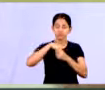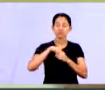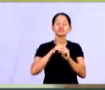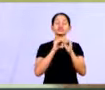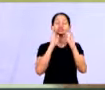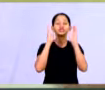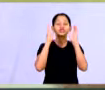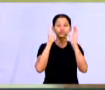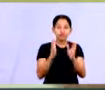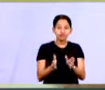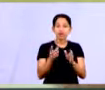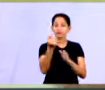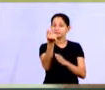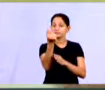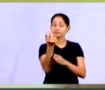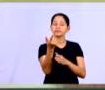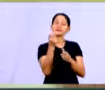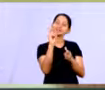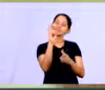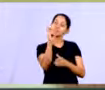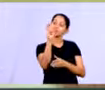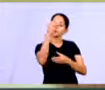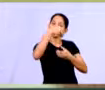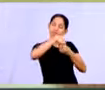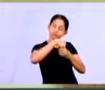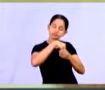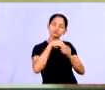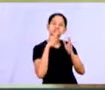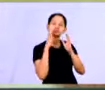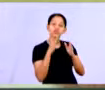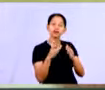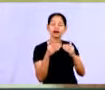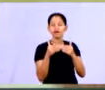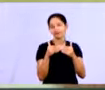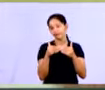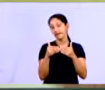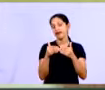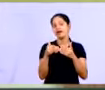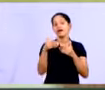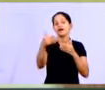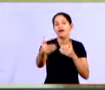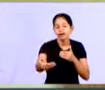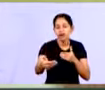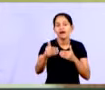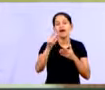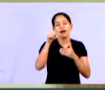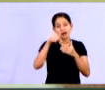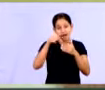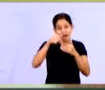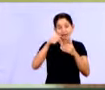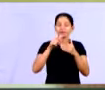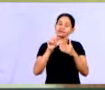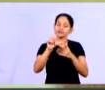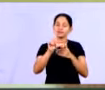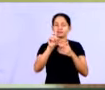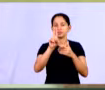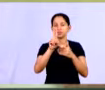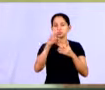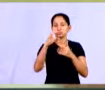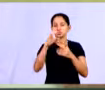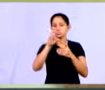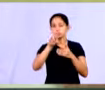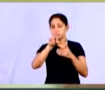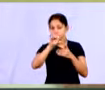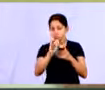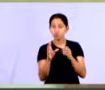precisa não só desses 30 mil de lucro, você precisa devolver o seu 50 mil inicial e só então começar a ter lucro. O retorno está